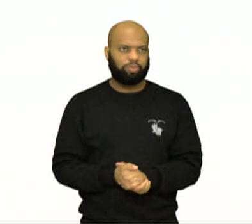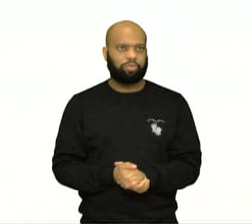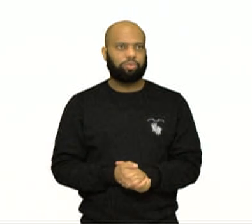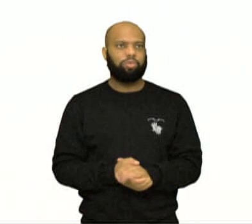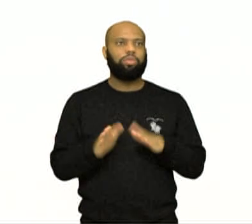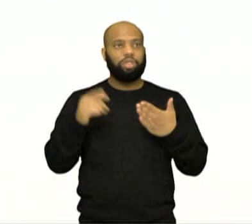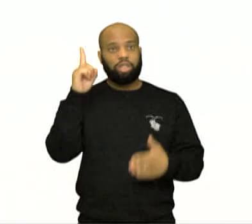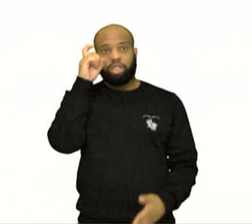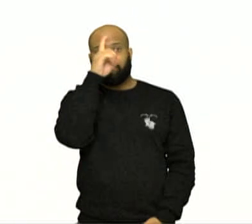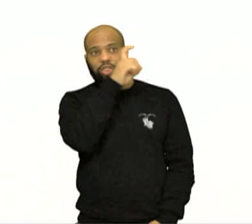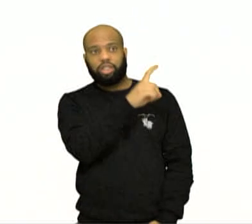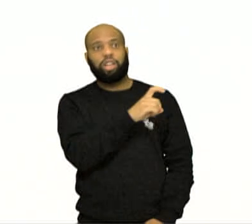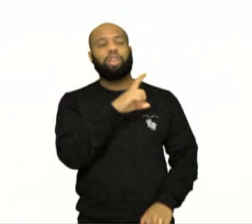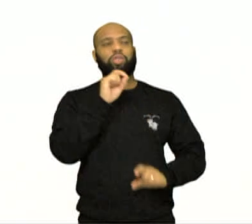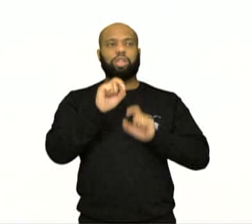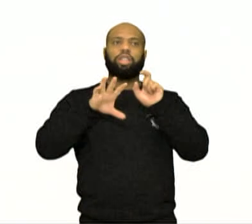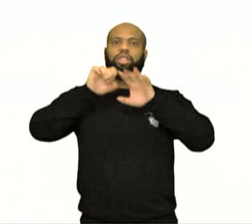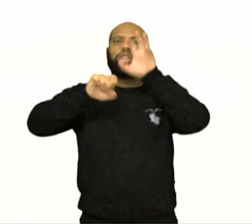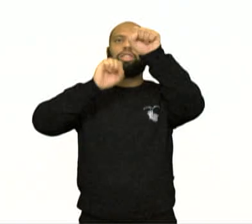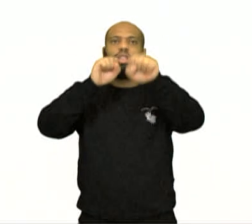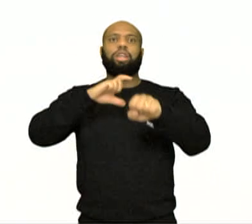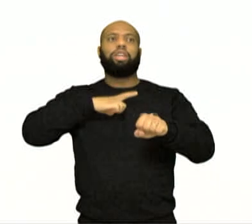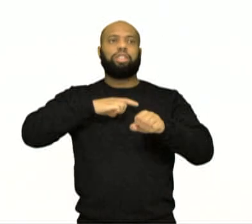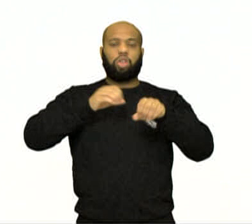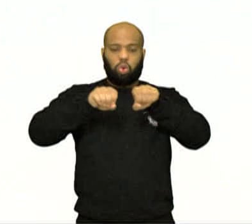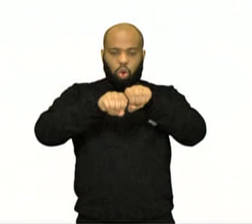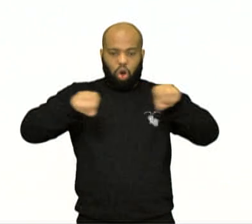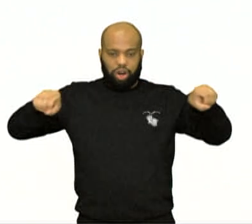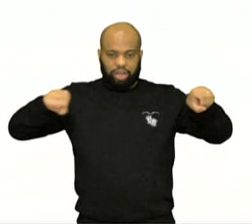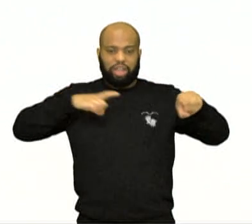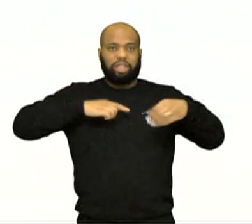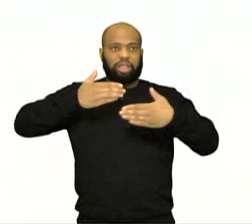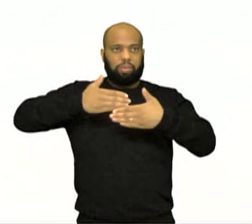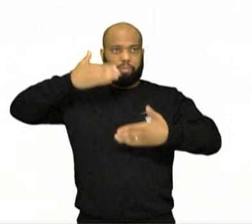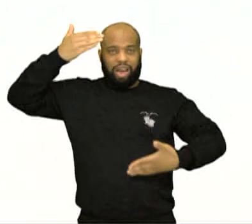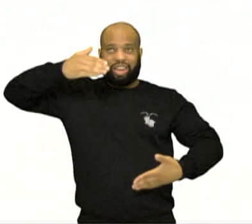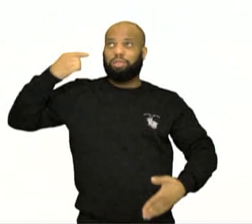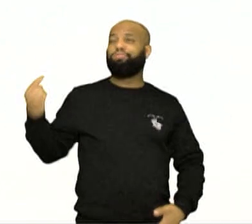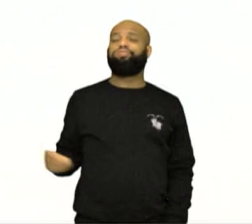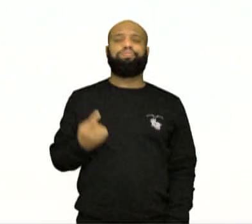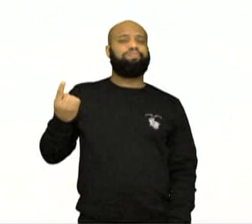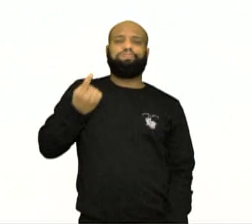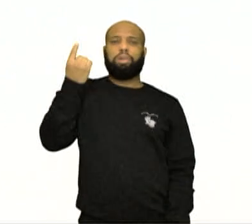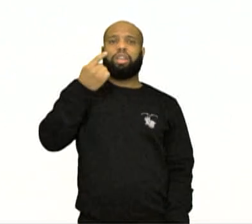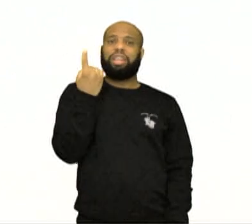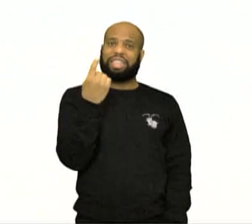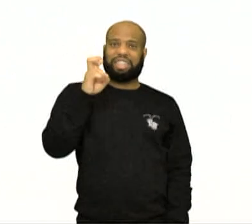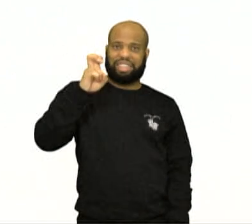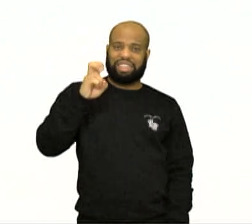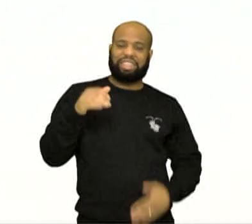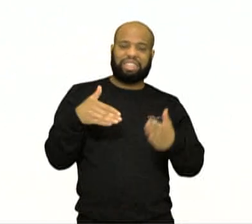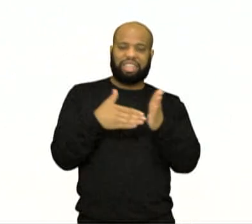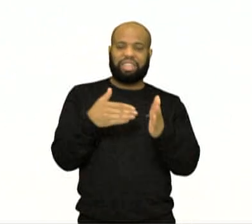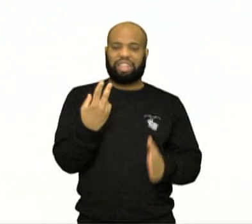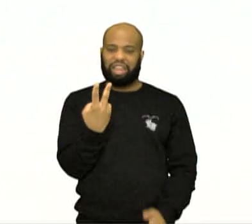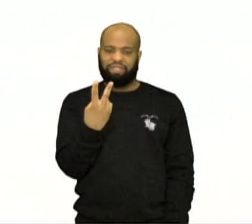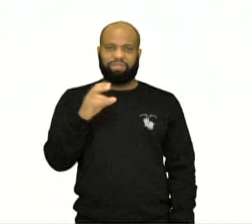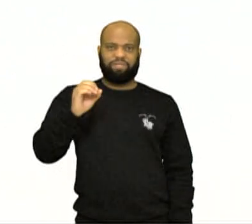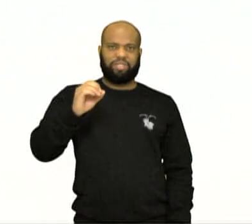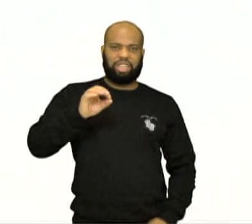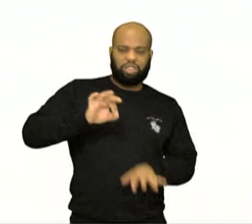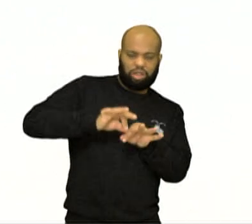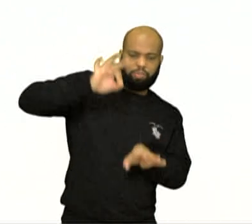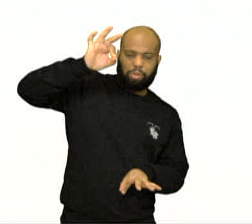A dificuldade já é uma escalada com cordas, feita em paredes bem mais altas, de 15 a 20 metros de altura. O